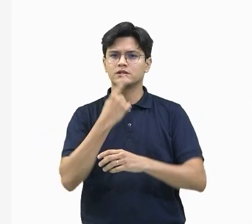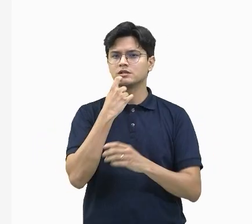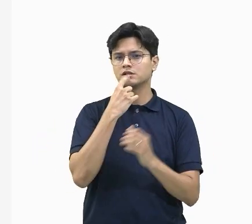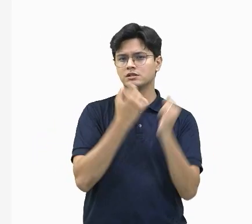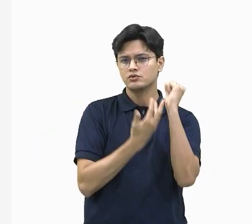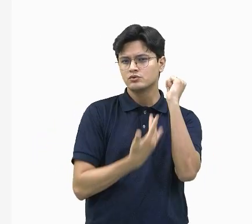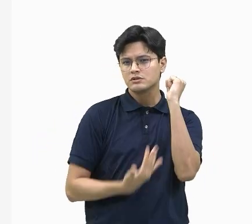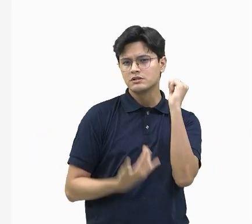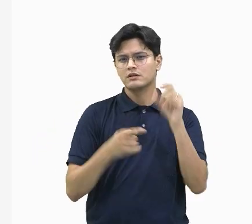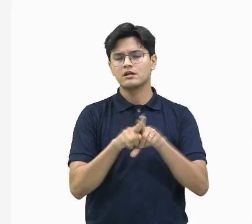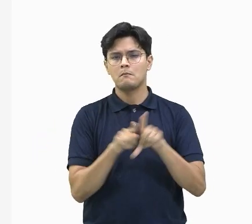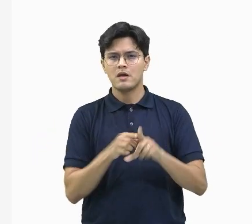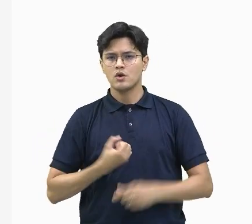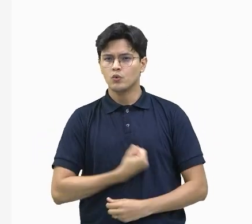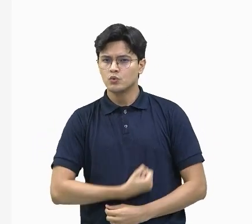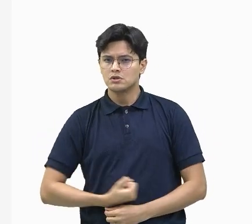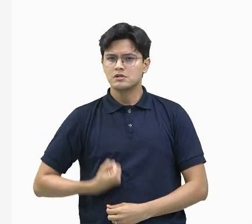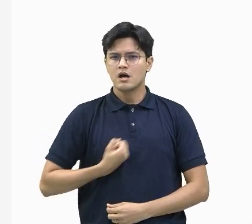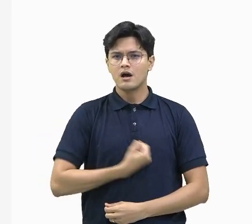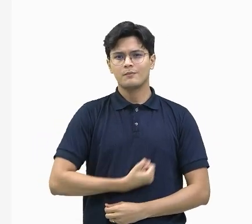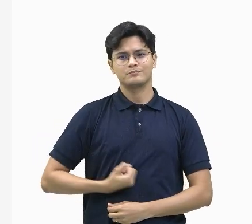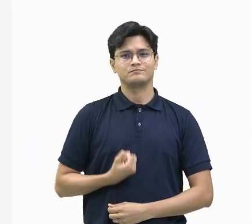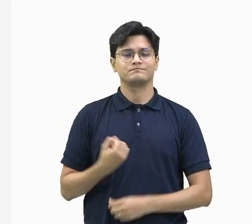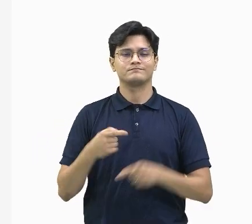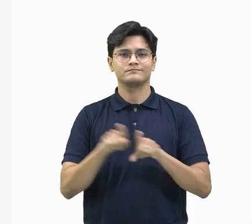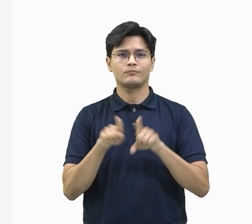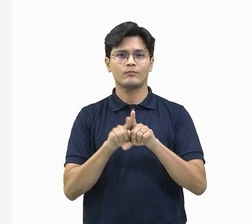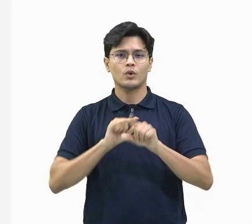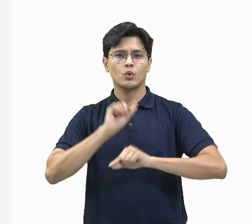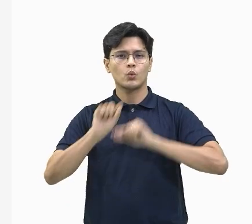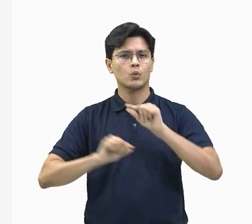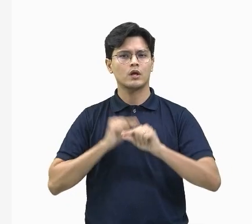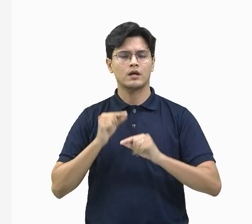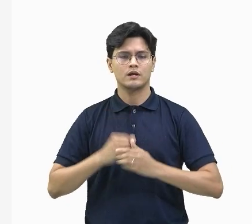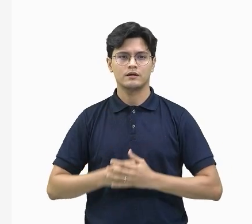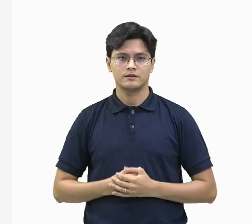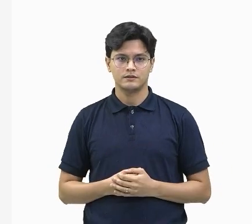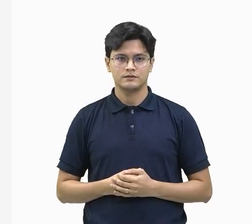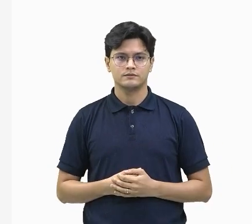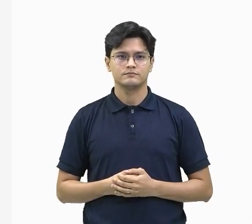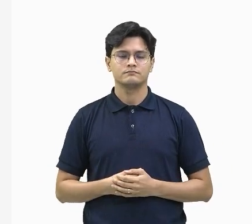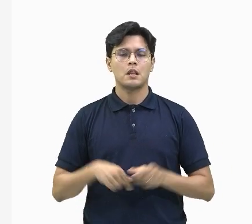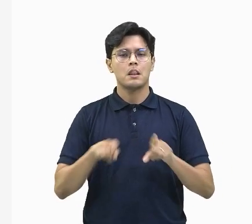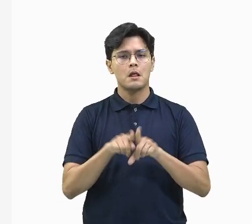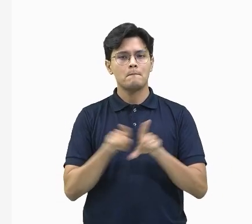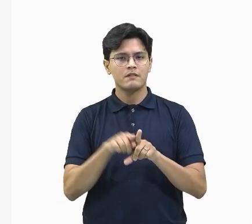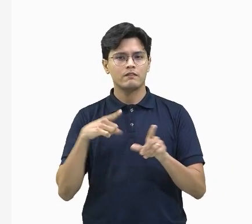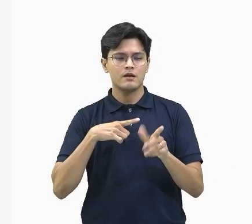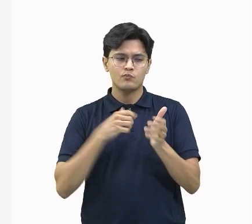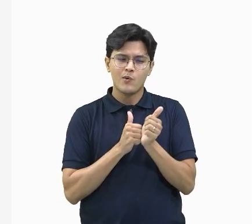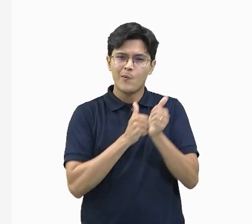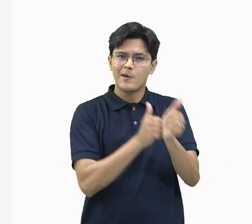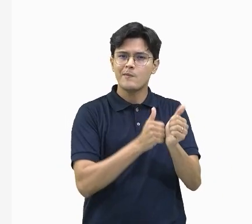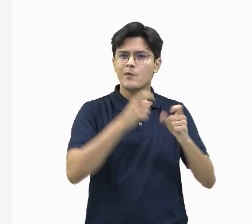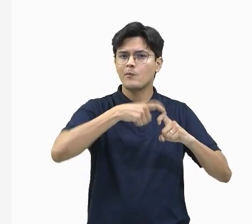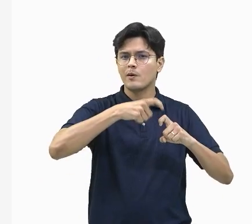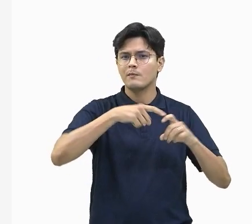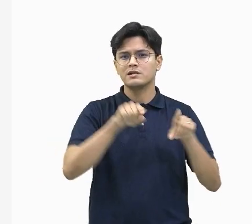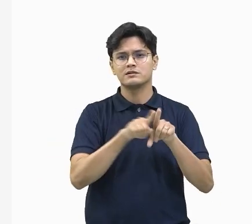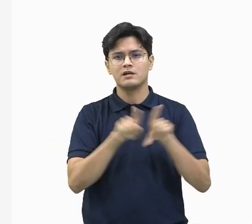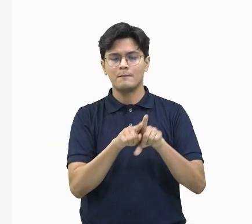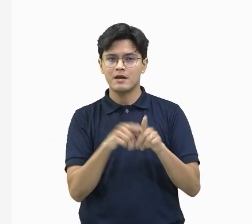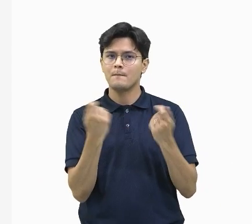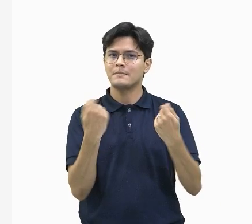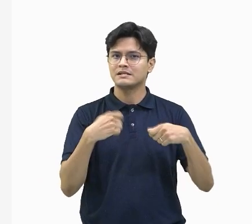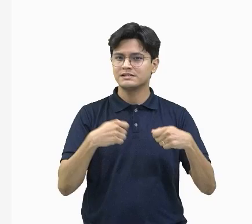imagem, que são as ultrassonografias. A gestante vai realizar, então, esse acompanhamento médico, bem como fazer a